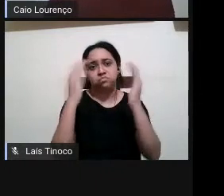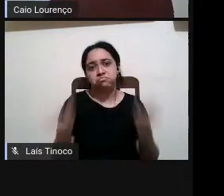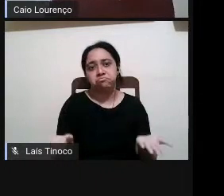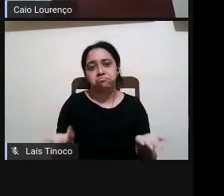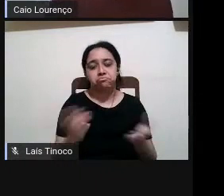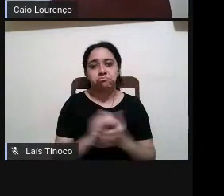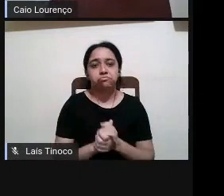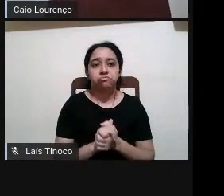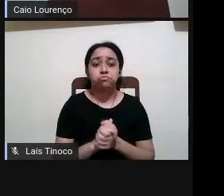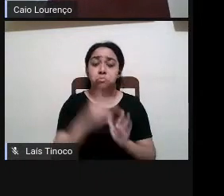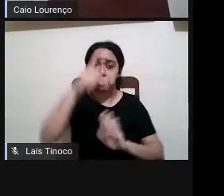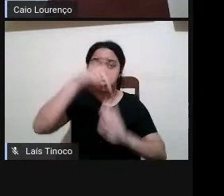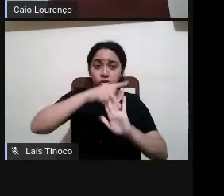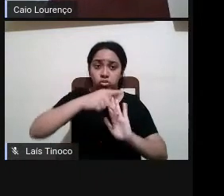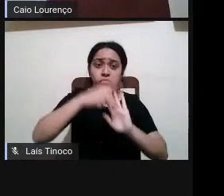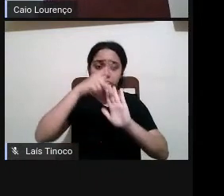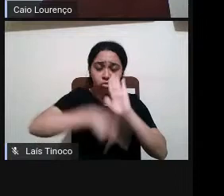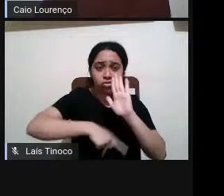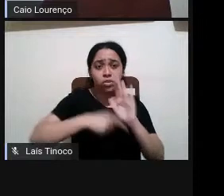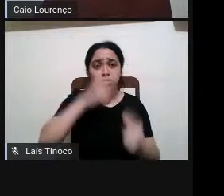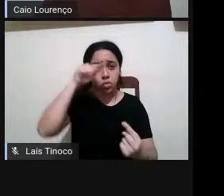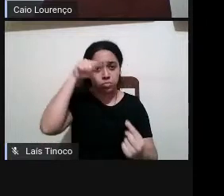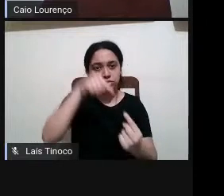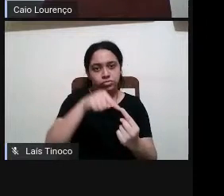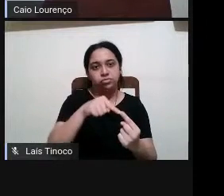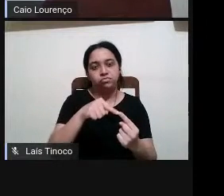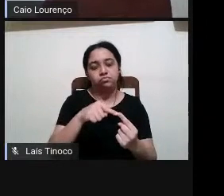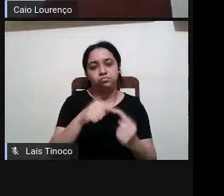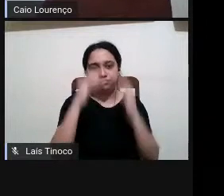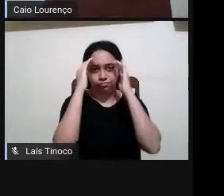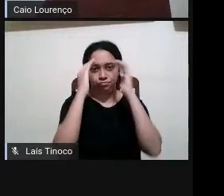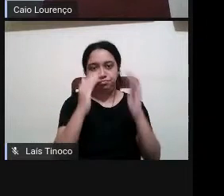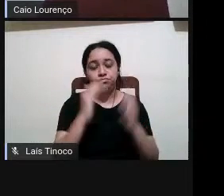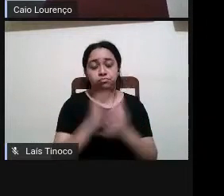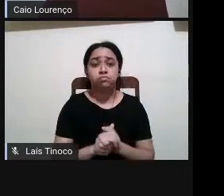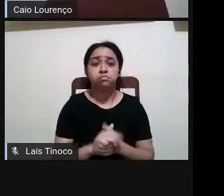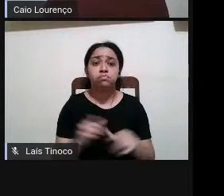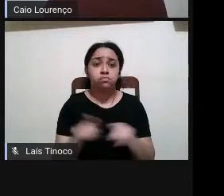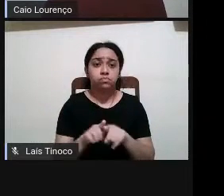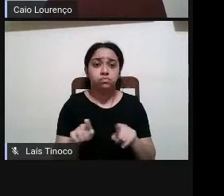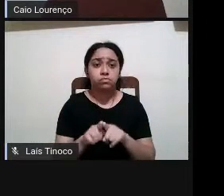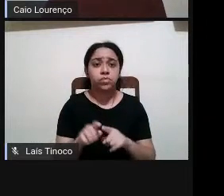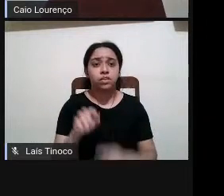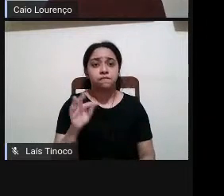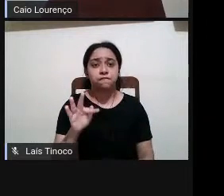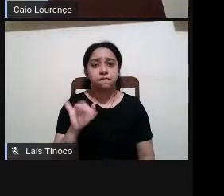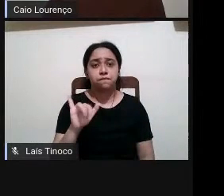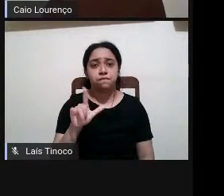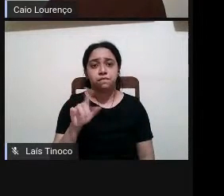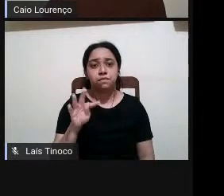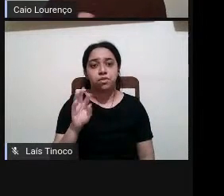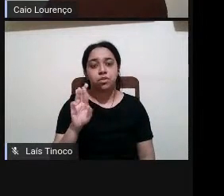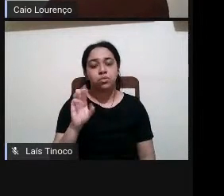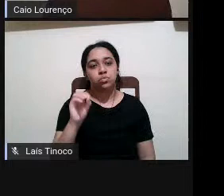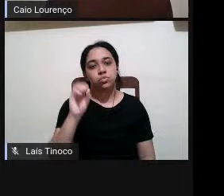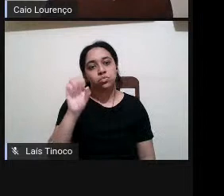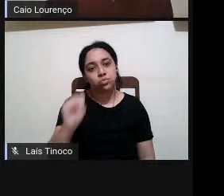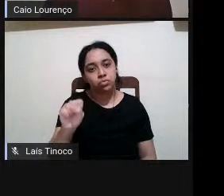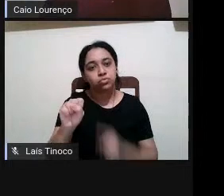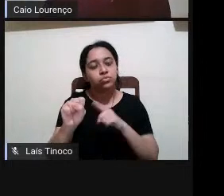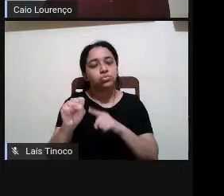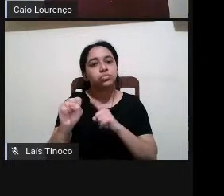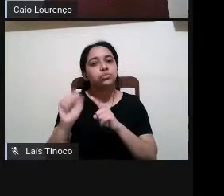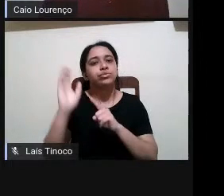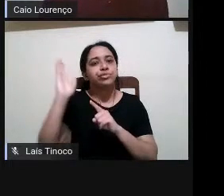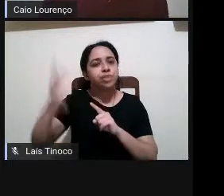projetos que encaminham nesse sentido, né? Existem filtros também já que foram propostos por